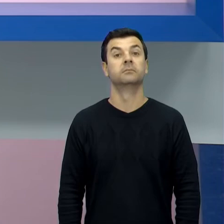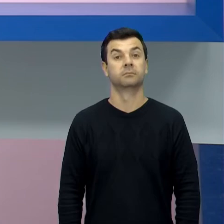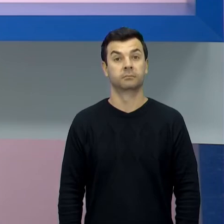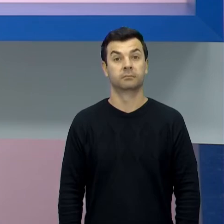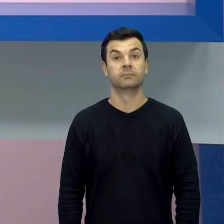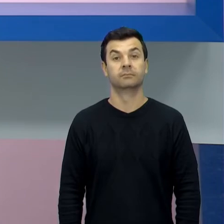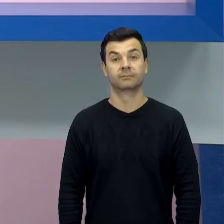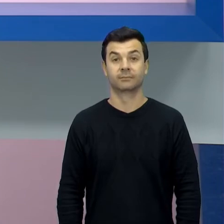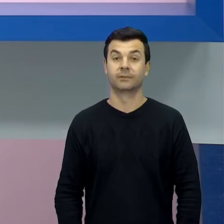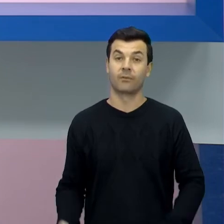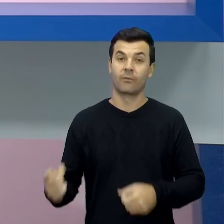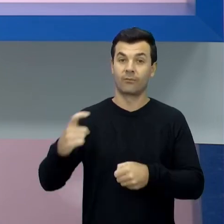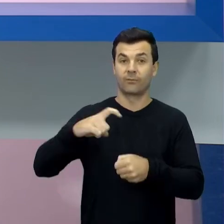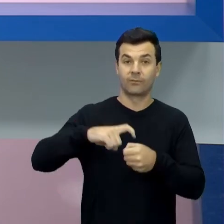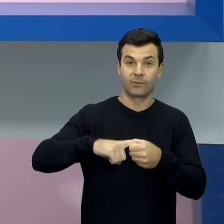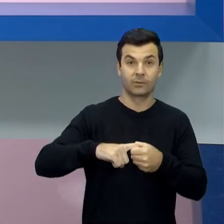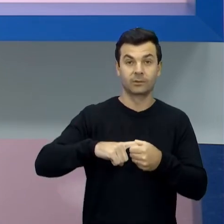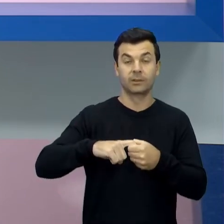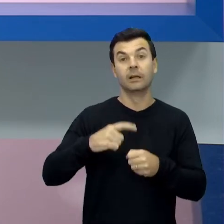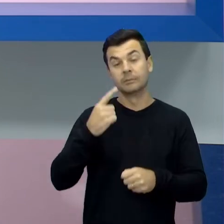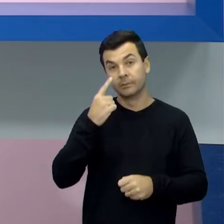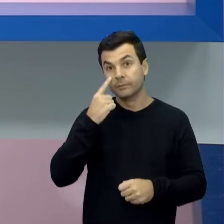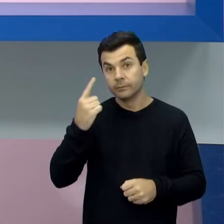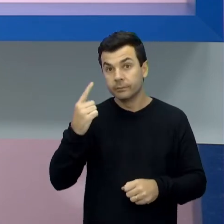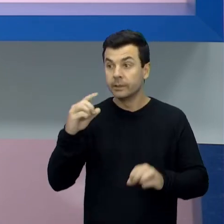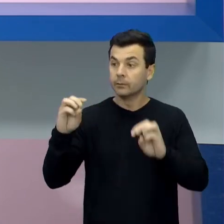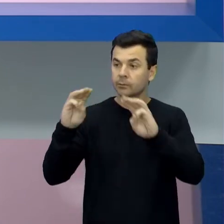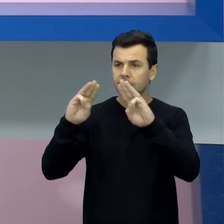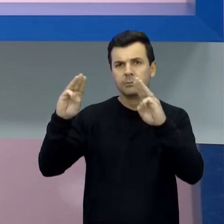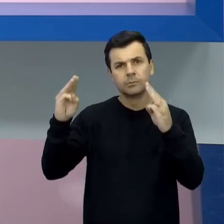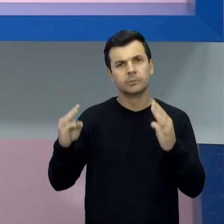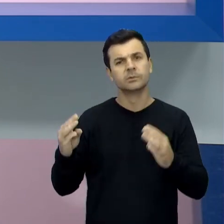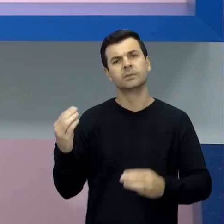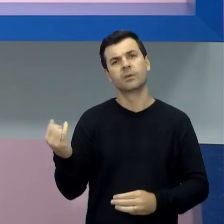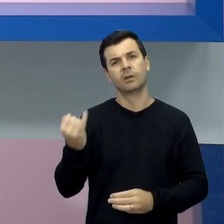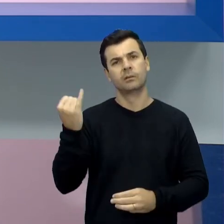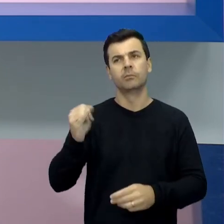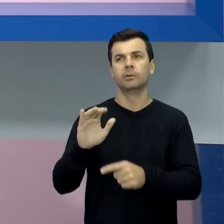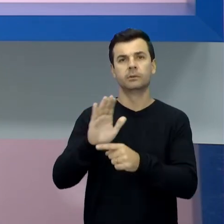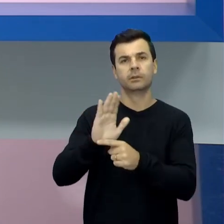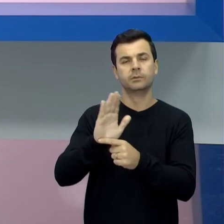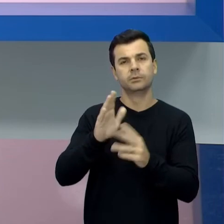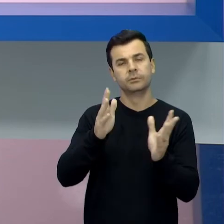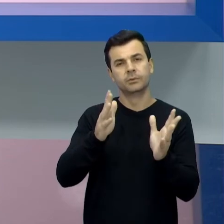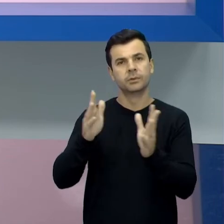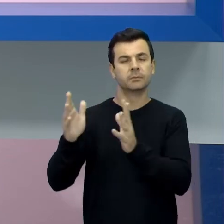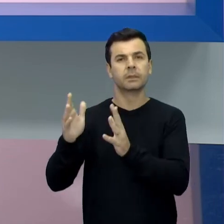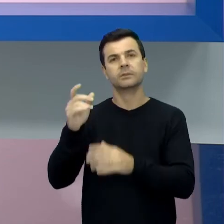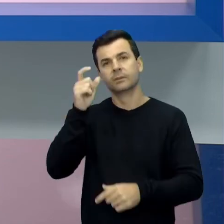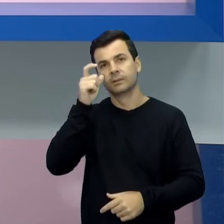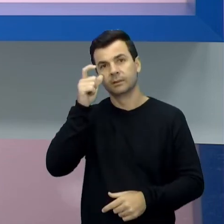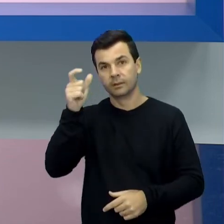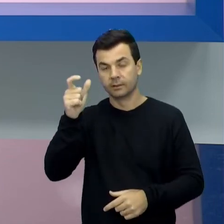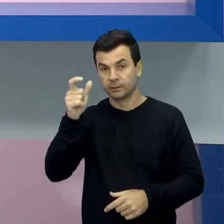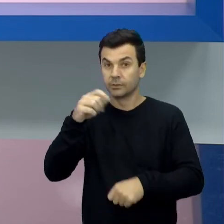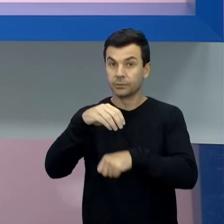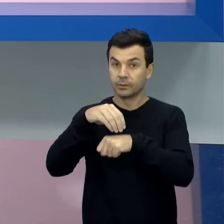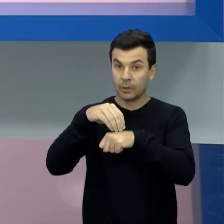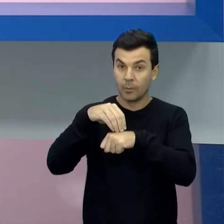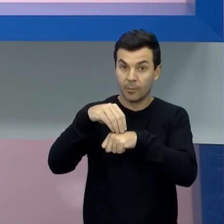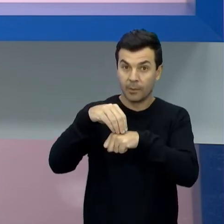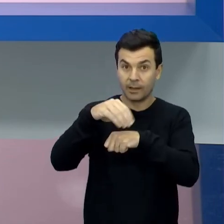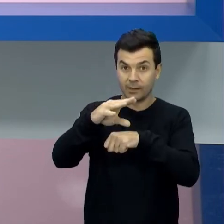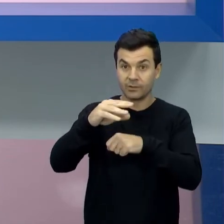Beleza, agora sim, voltando, né? A gente viu a importância dos museus, né? Um vídeo bem interessante. E eu já vou dar aquele spoiler, tá? Porque